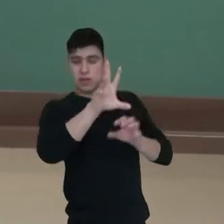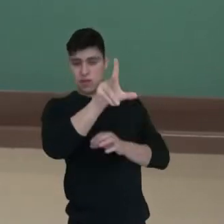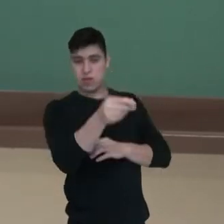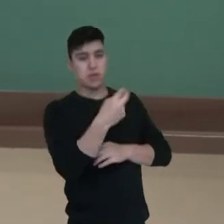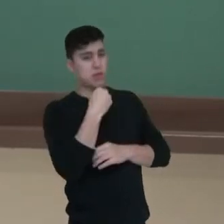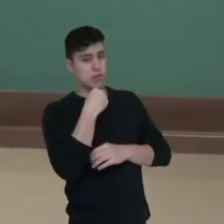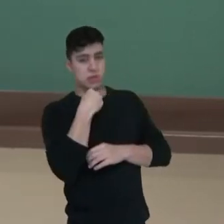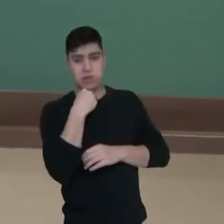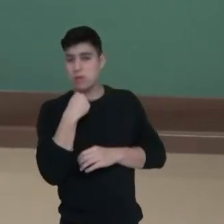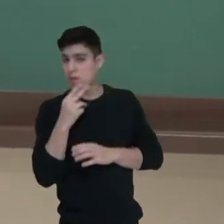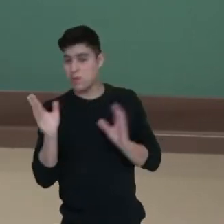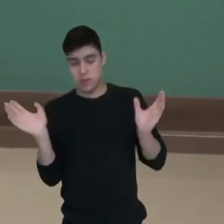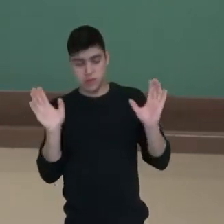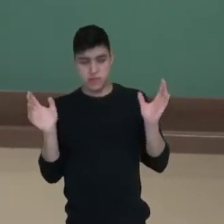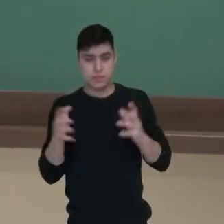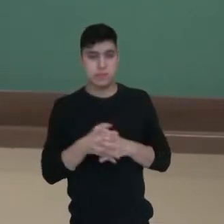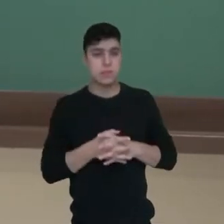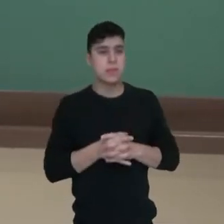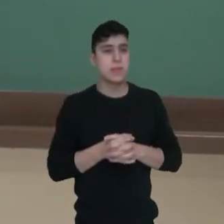ser profissional, tá?